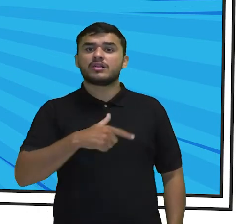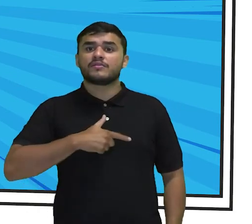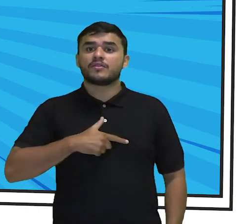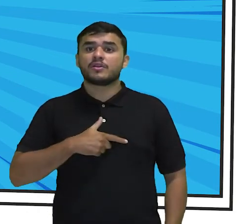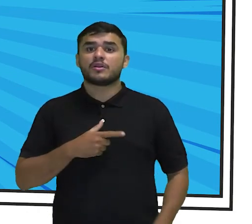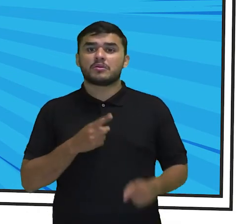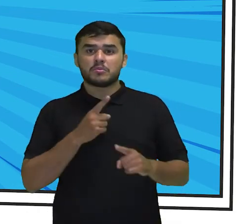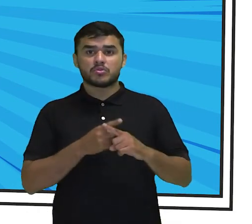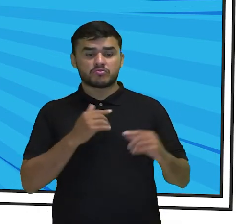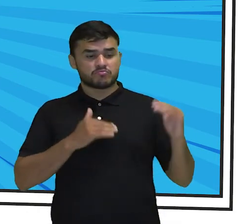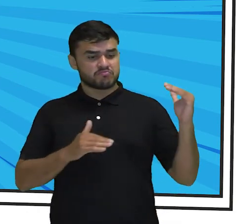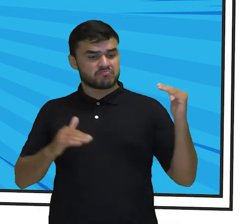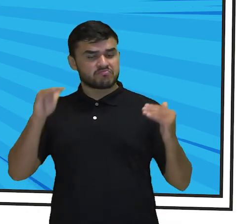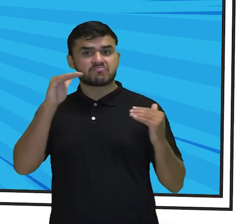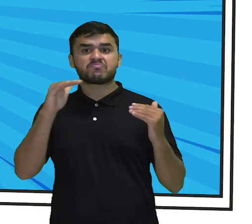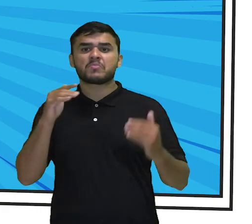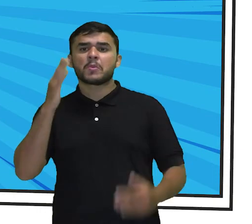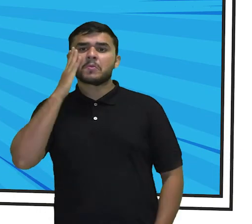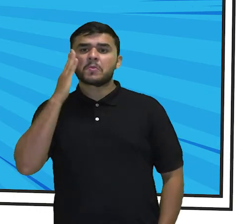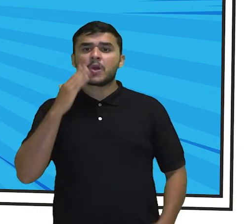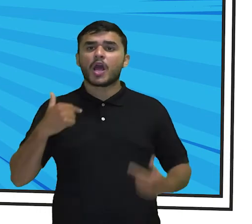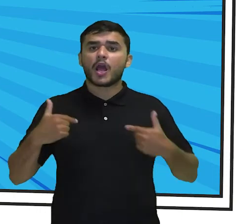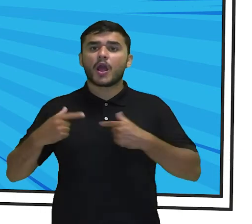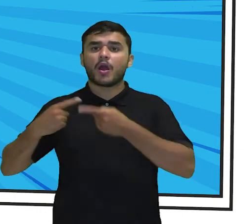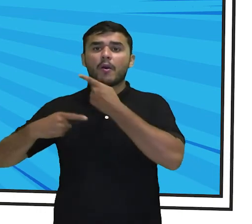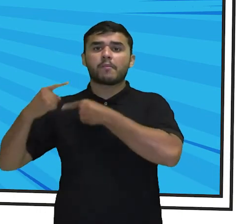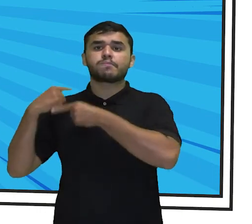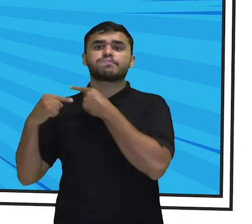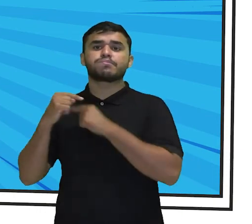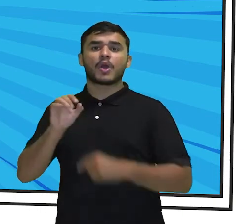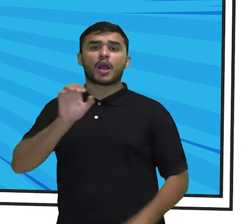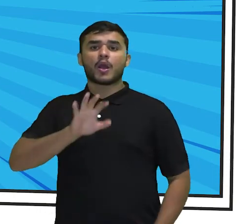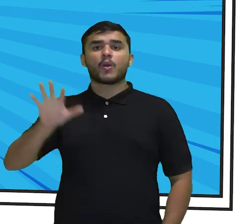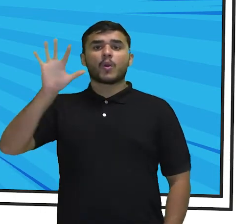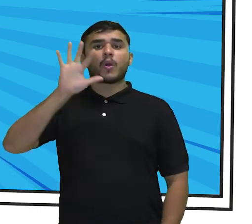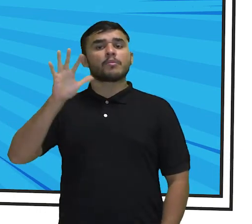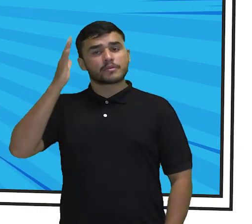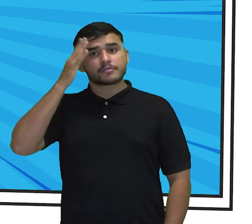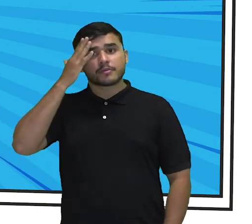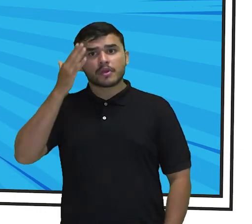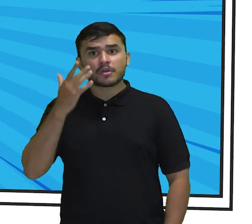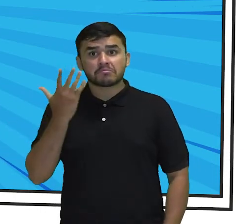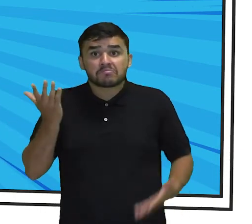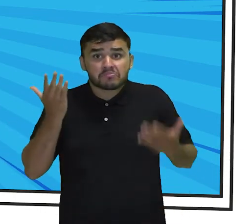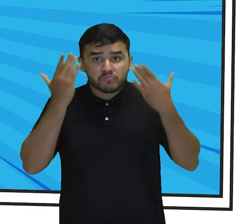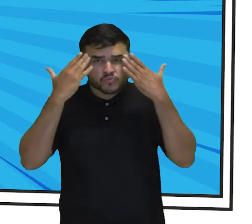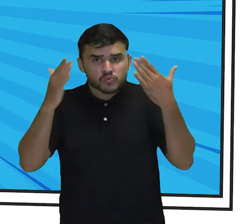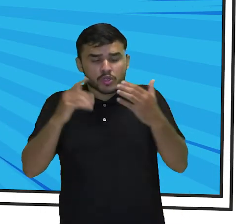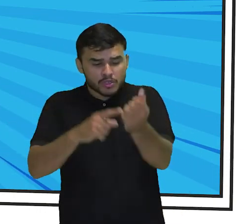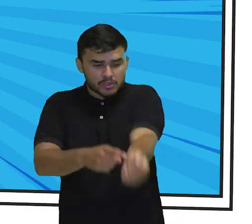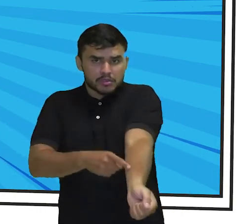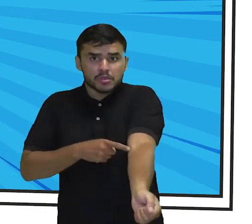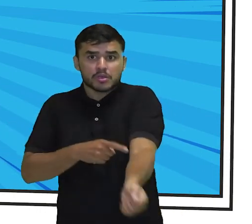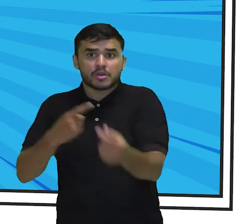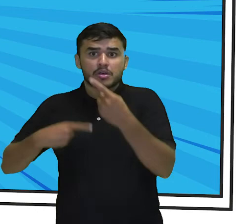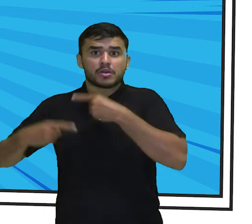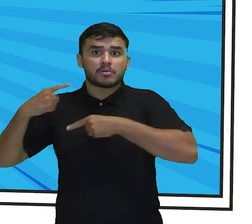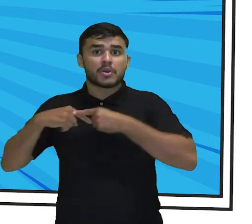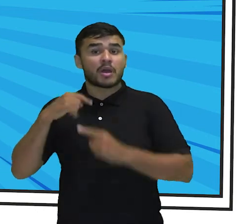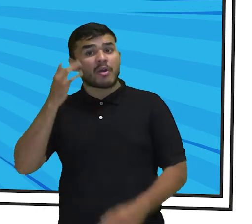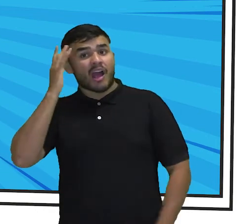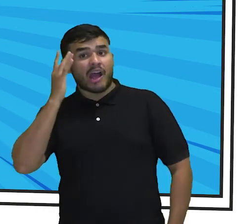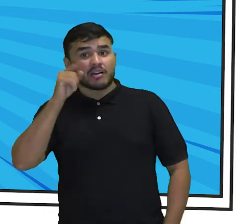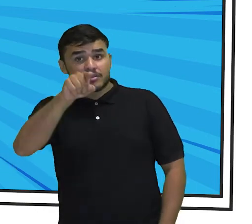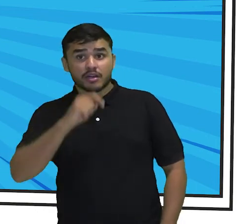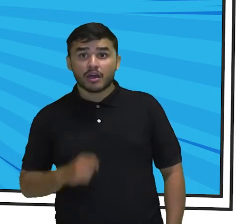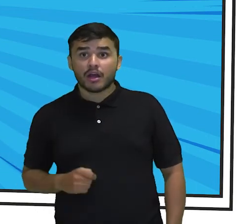sente superior por ter uma descendência, quem sabe, europeia. E sabe-se lá se tem, mas você acha que tem.